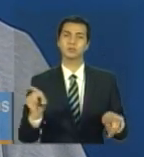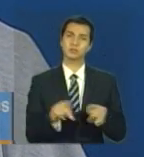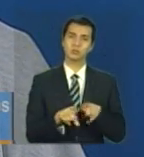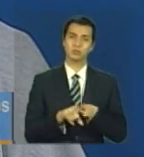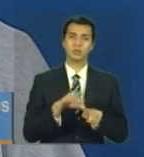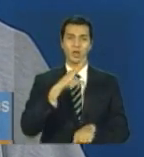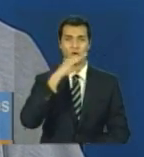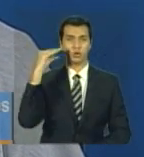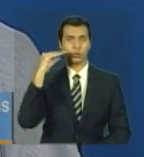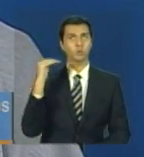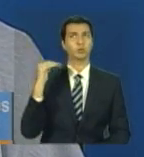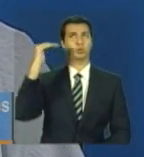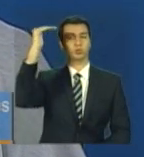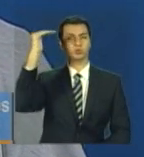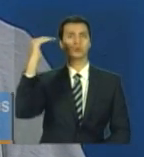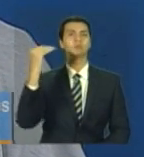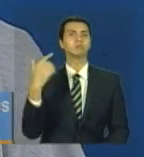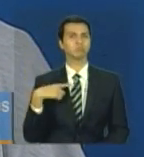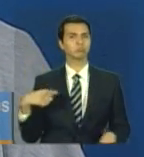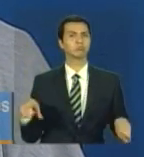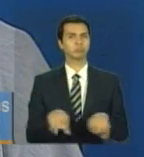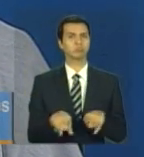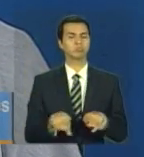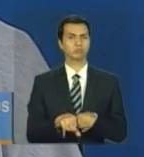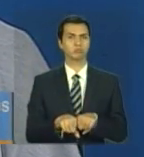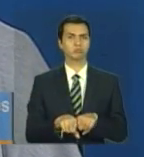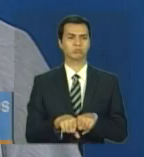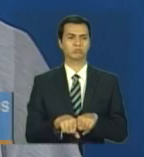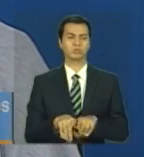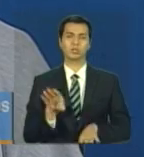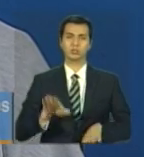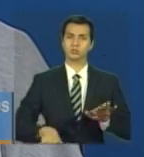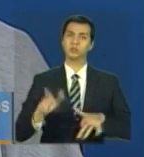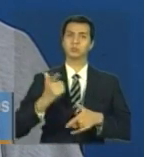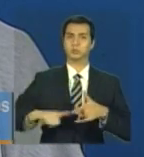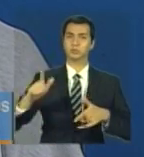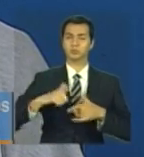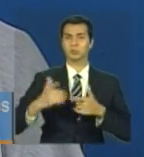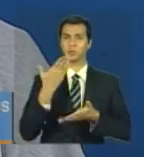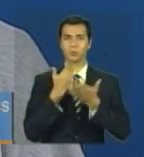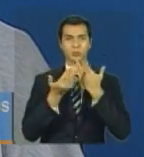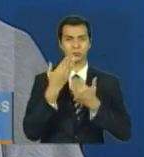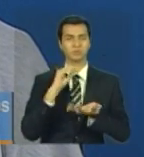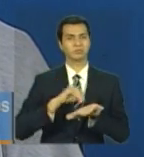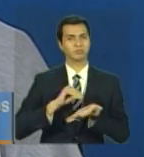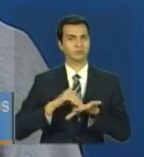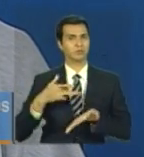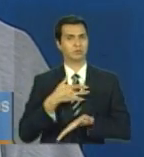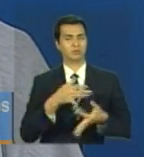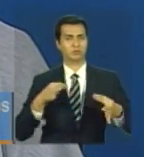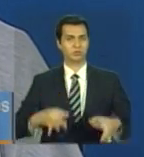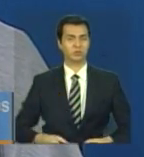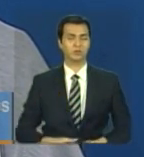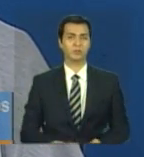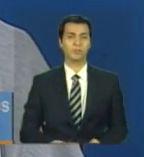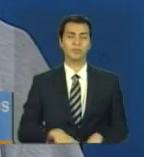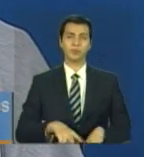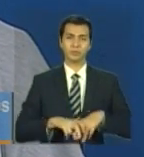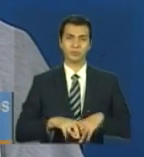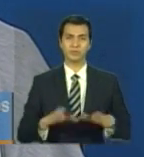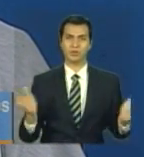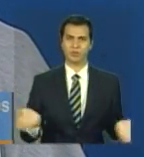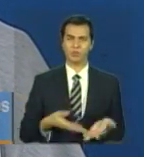já adultas em situação de problemas associados à alimentação, né. Então, esse marco